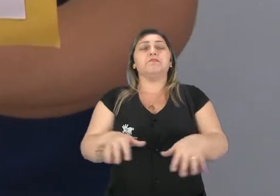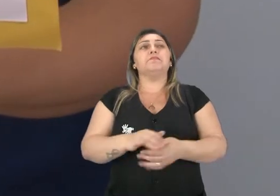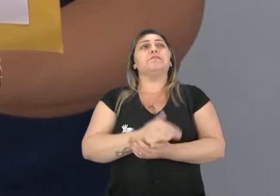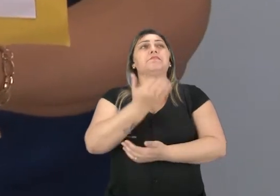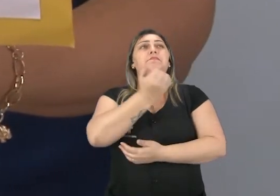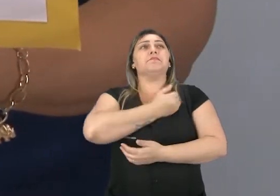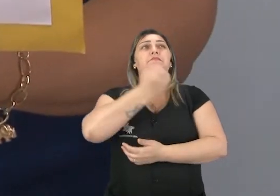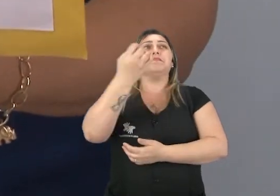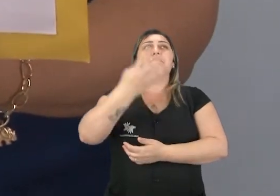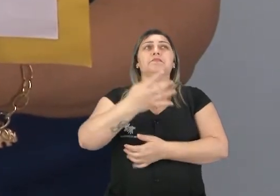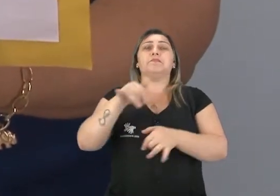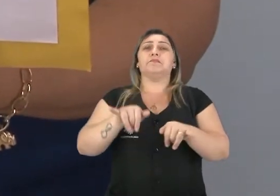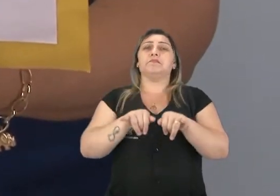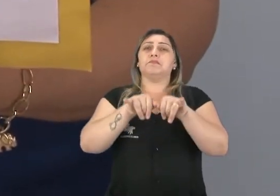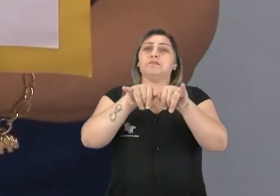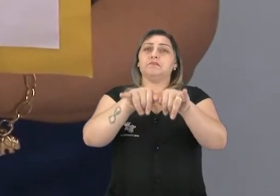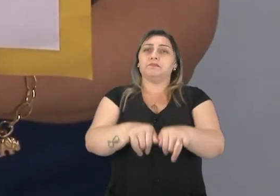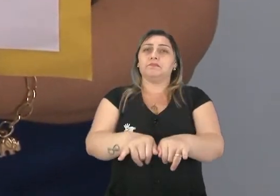4, para os